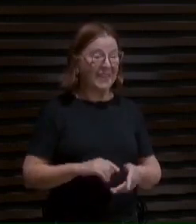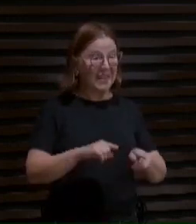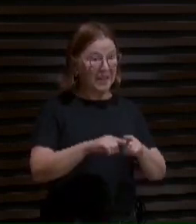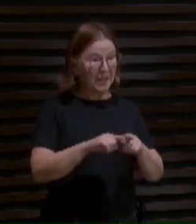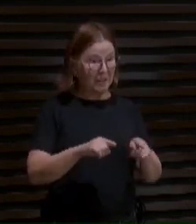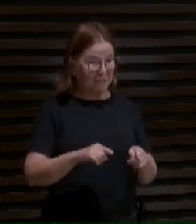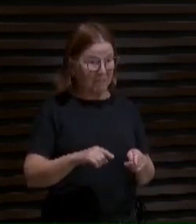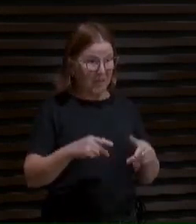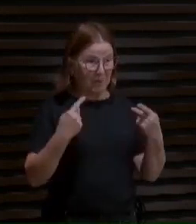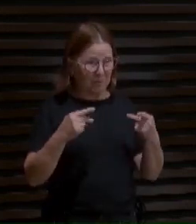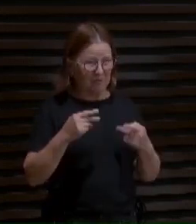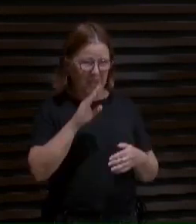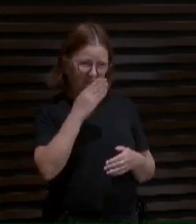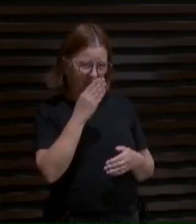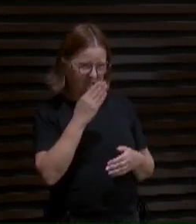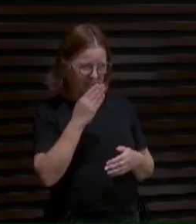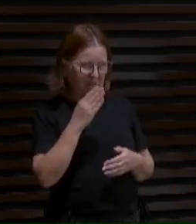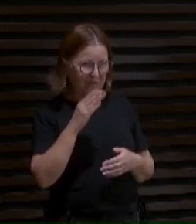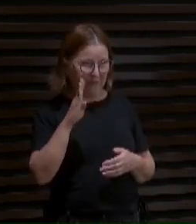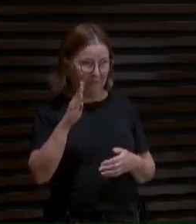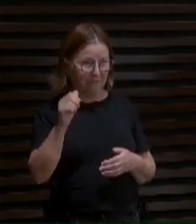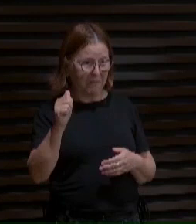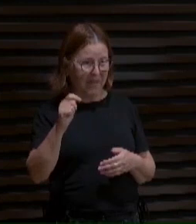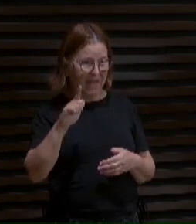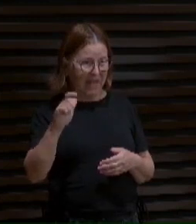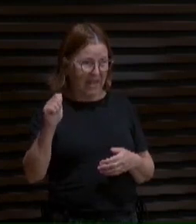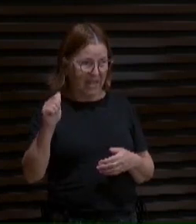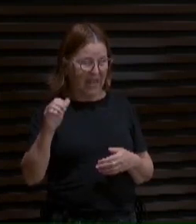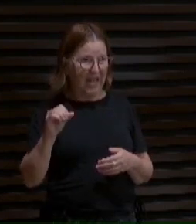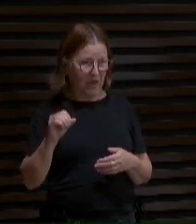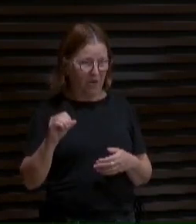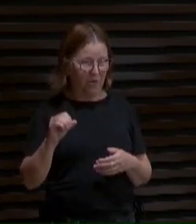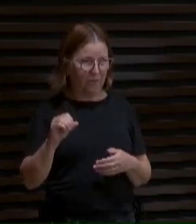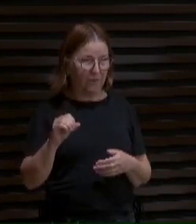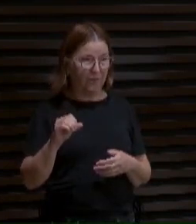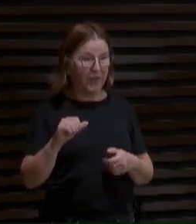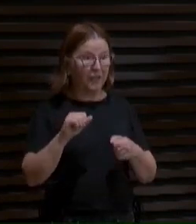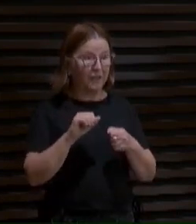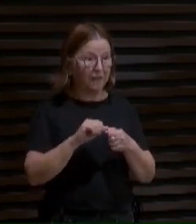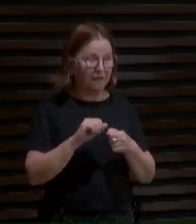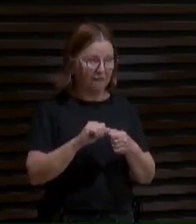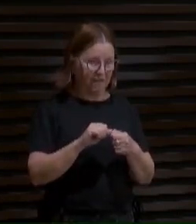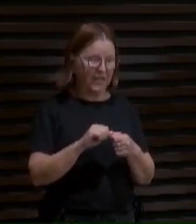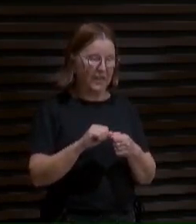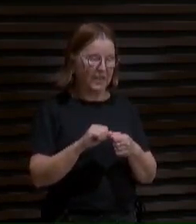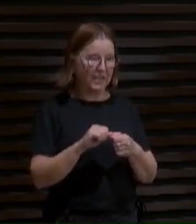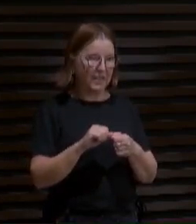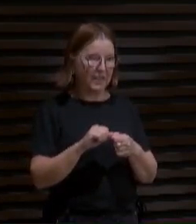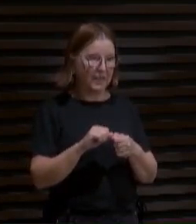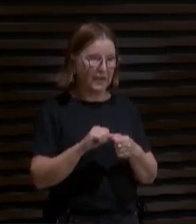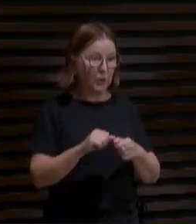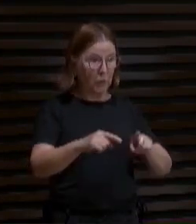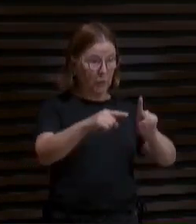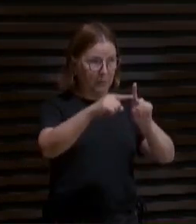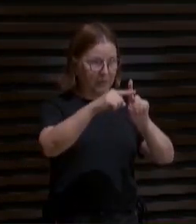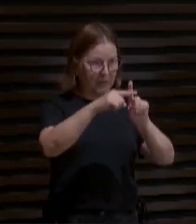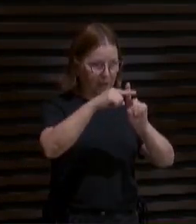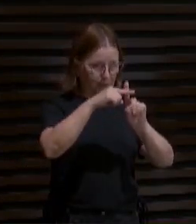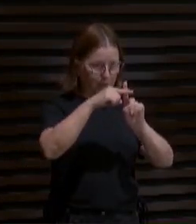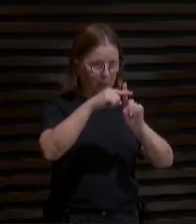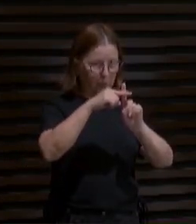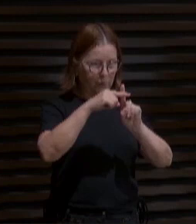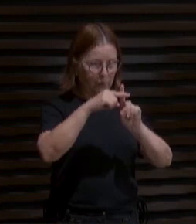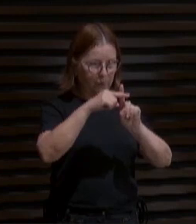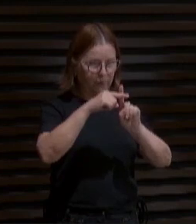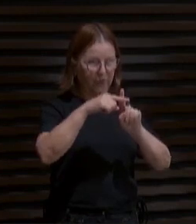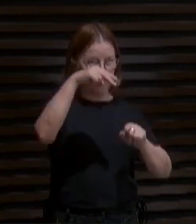para o norte, vai para o sul e fez uma cruz nos 4 cantos, 4